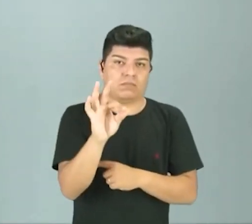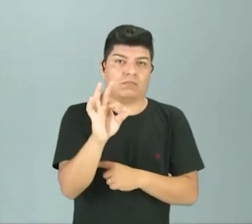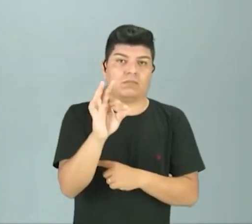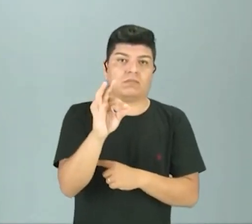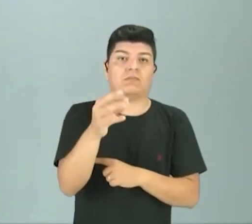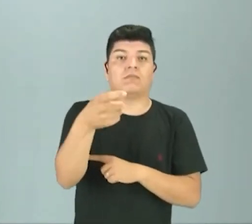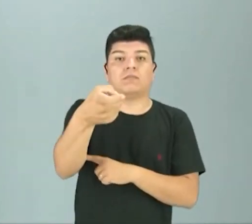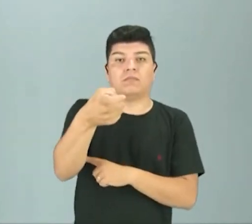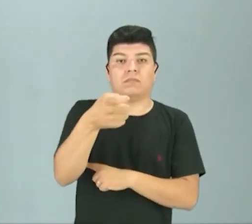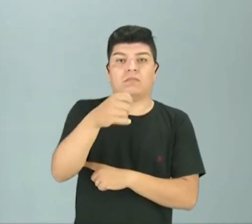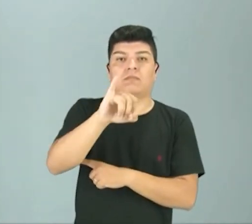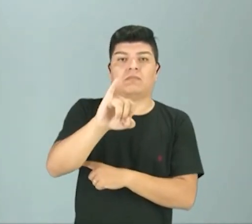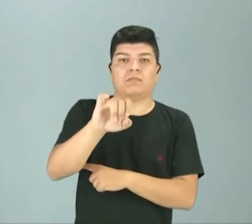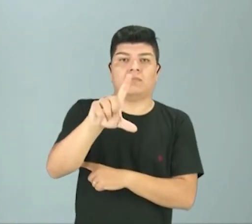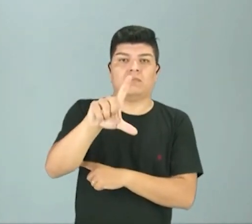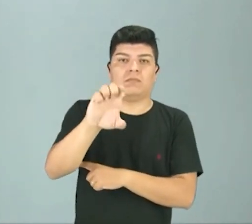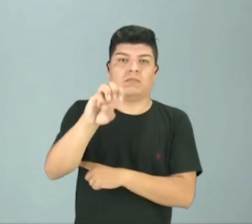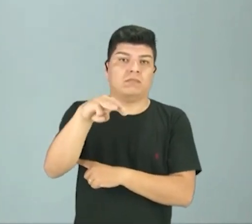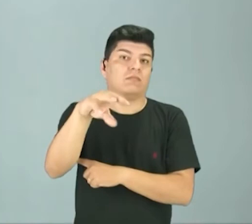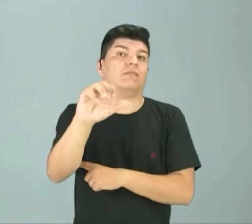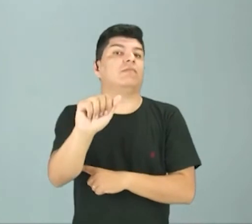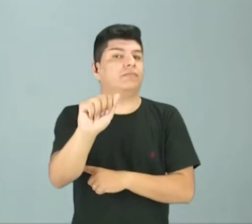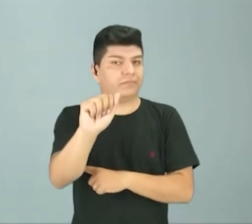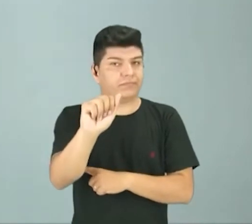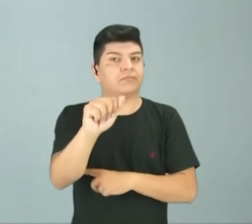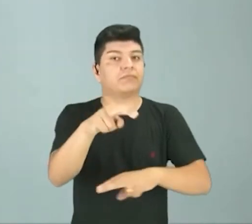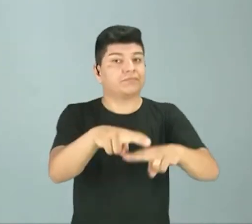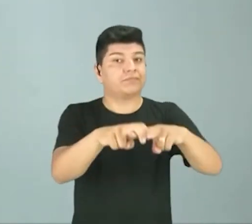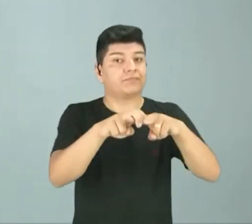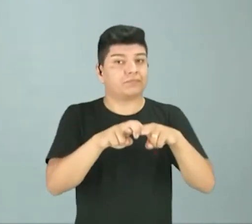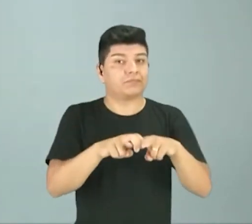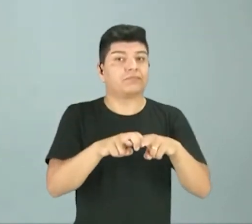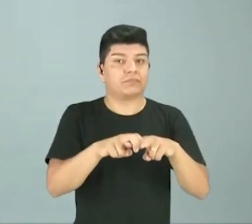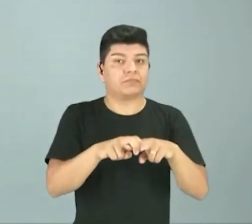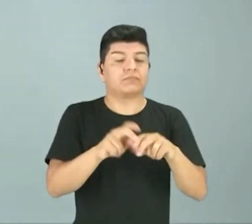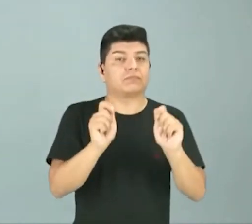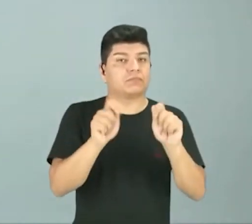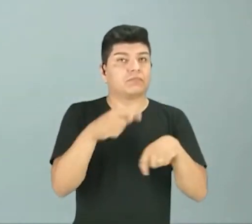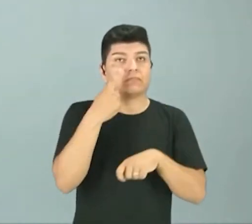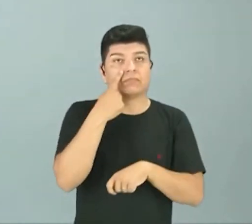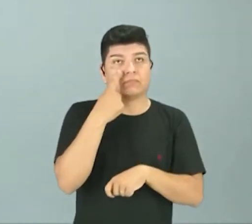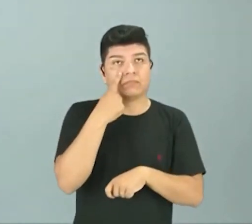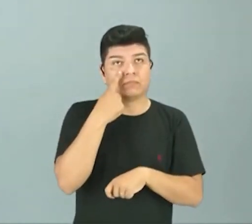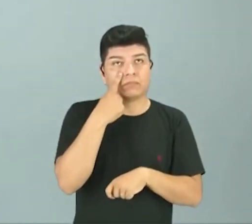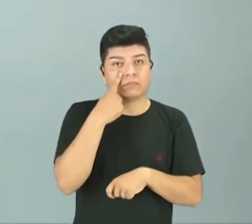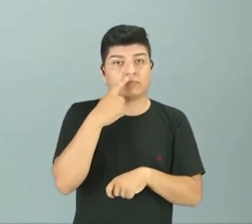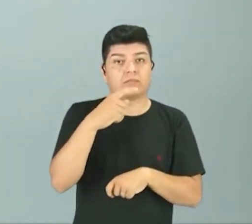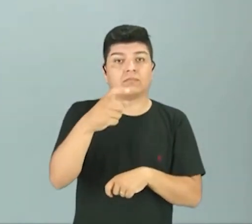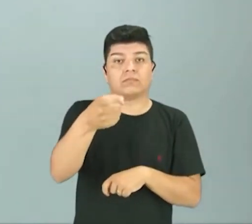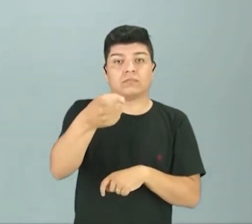né? Ele é xilema. Então, a gente pode ver que o